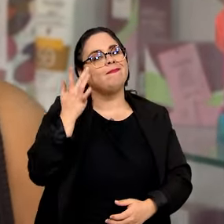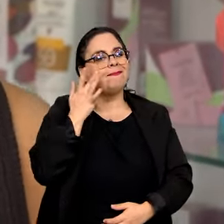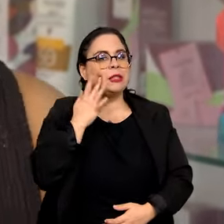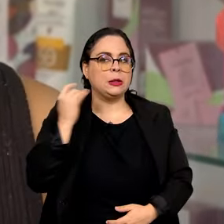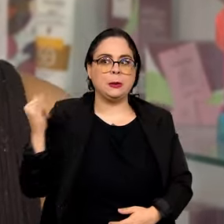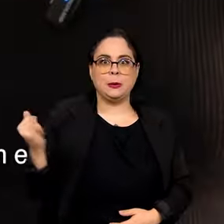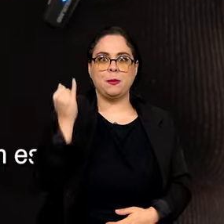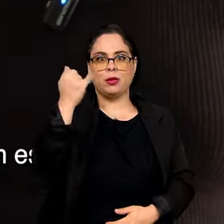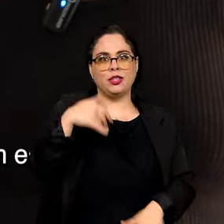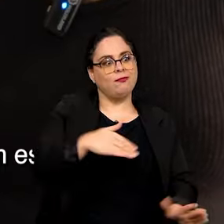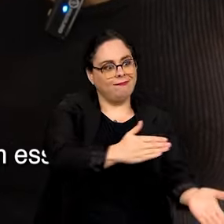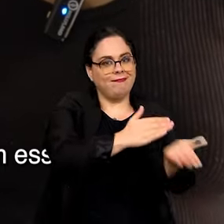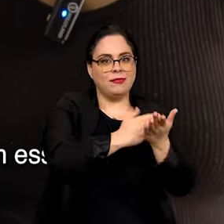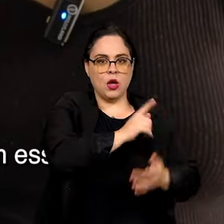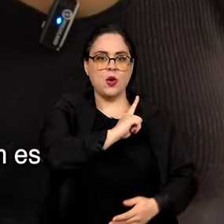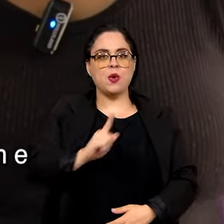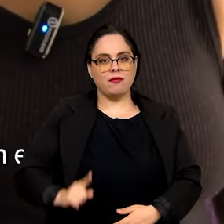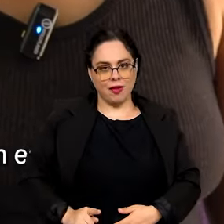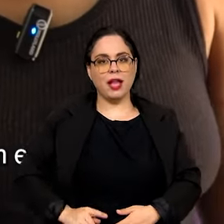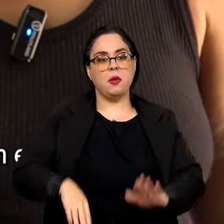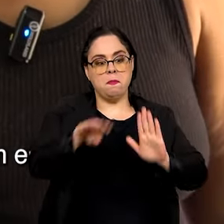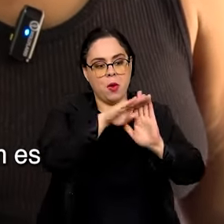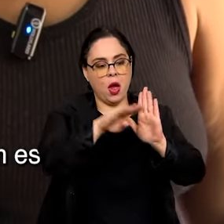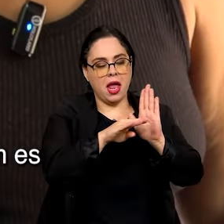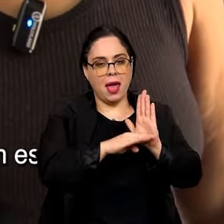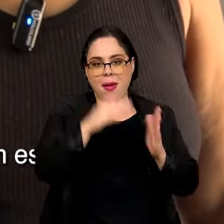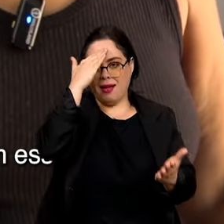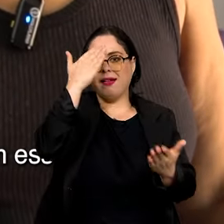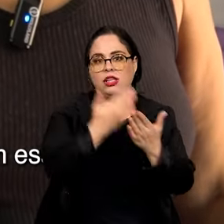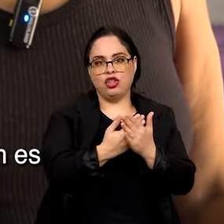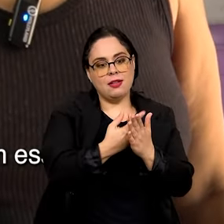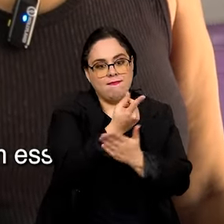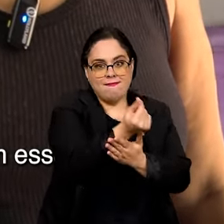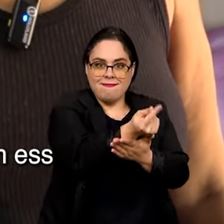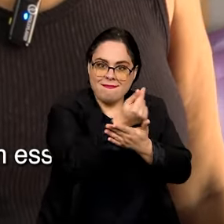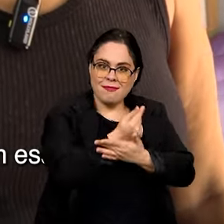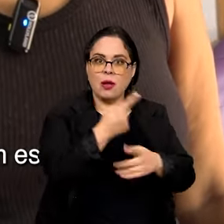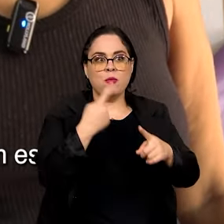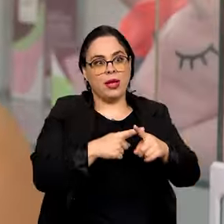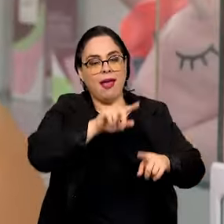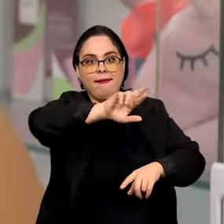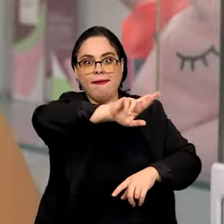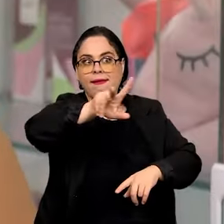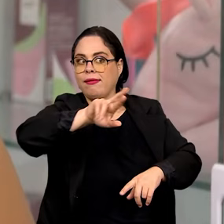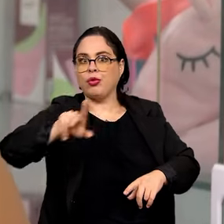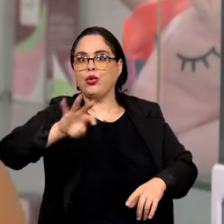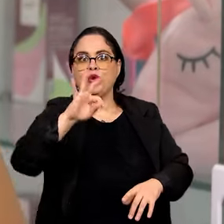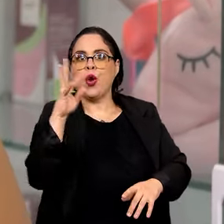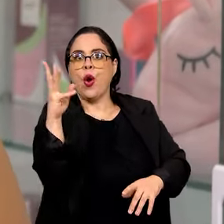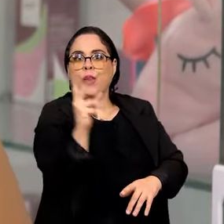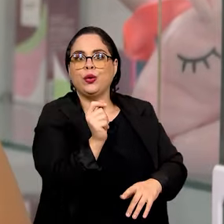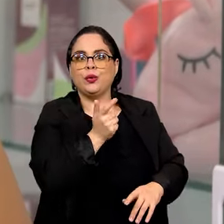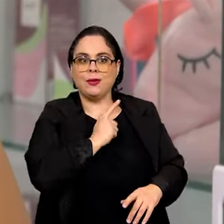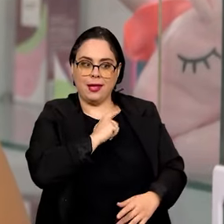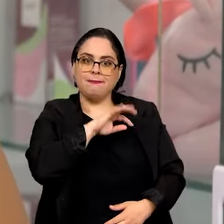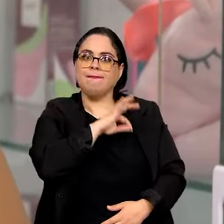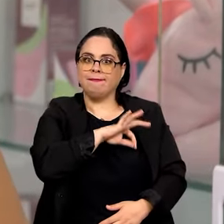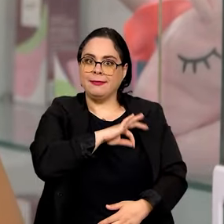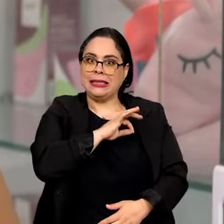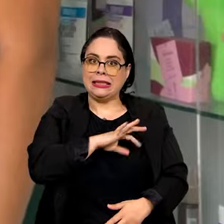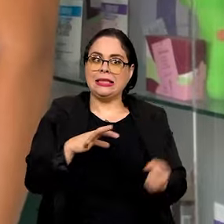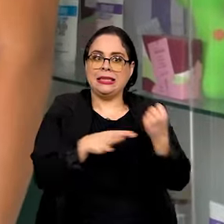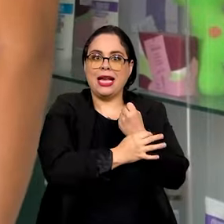procurar eu ten eu acho muito importante essa com esse acredito né com esse crédito acho muito importante porque nem todo